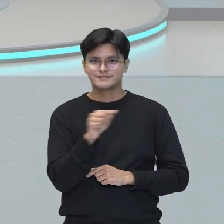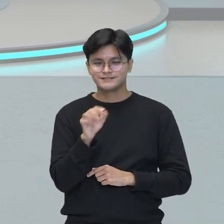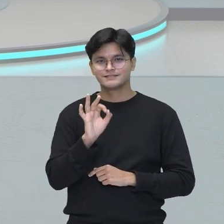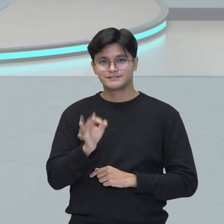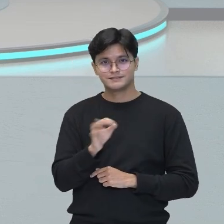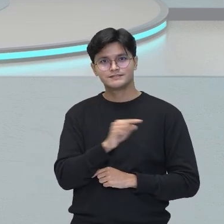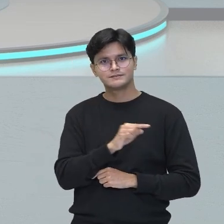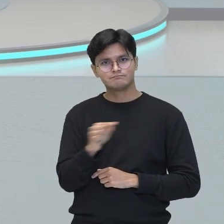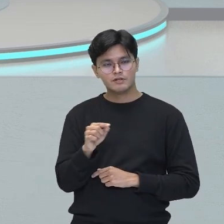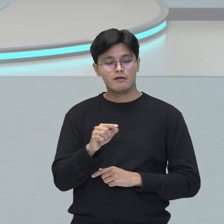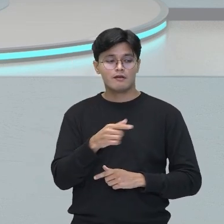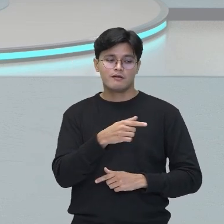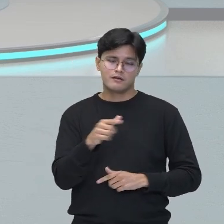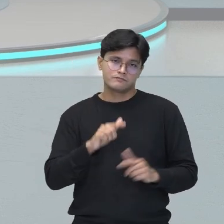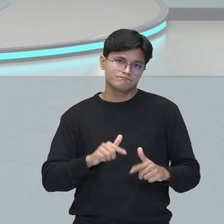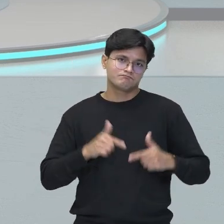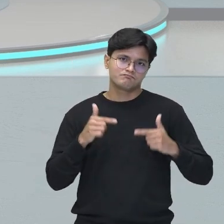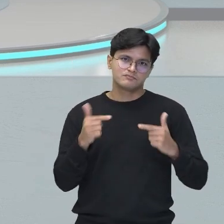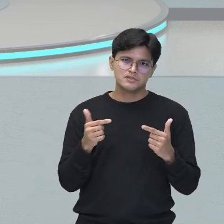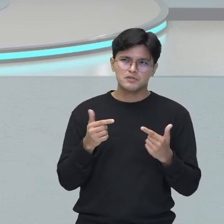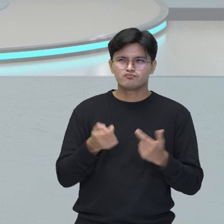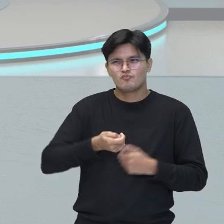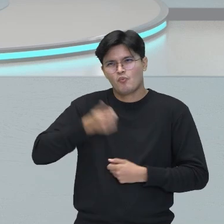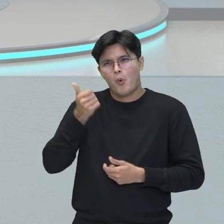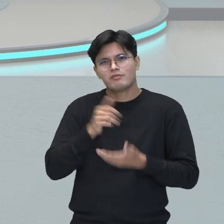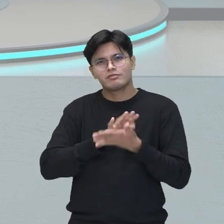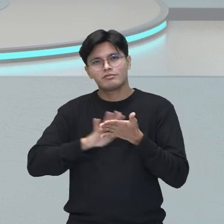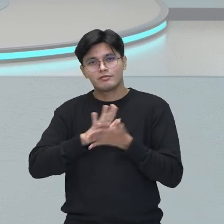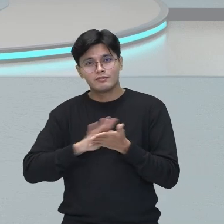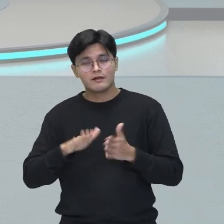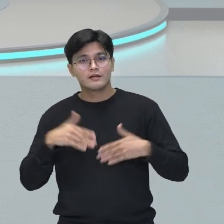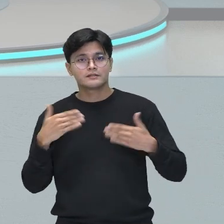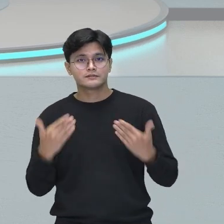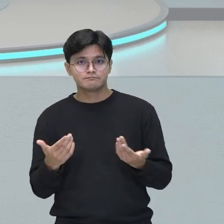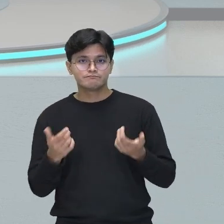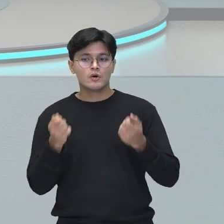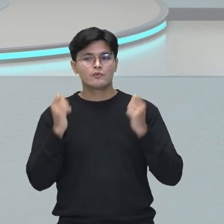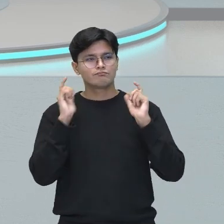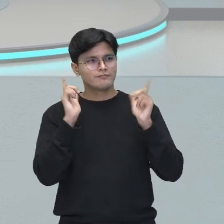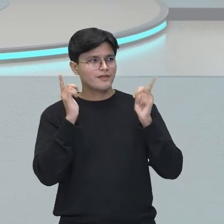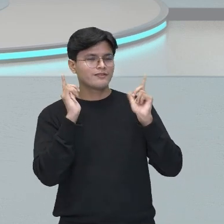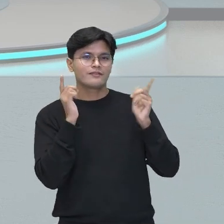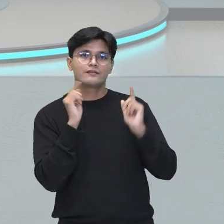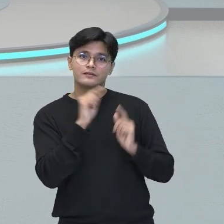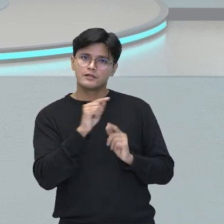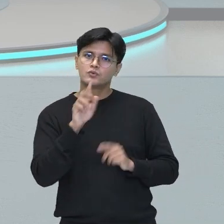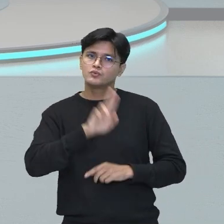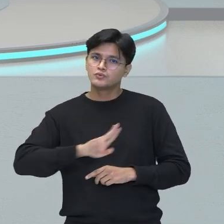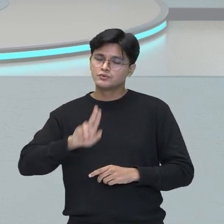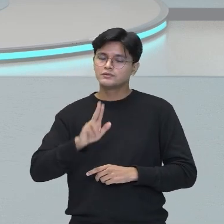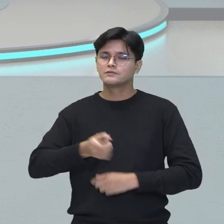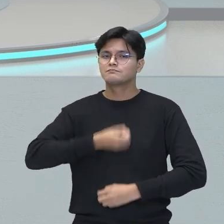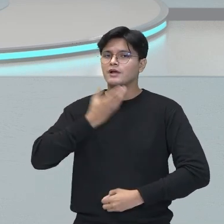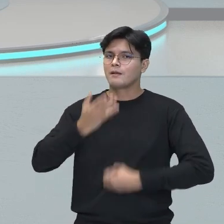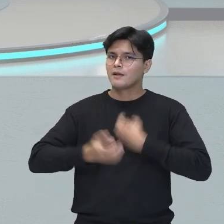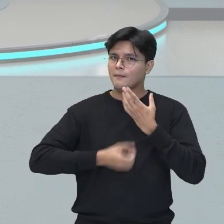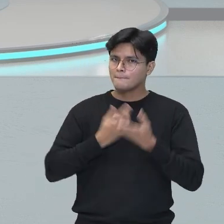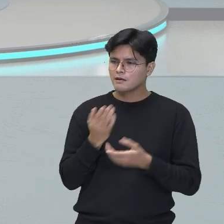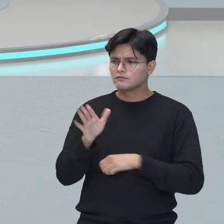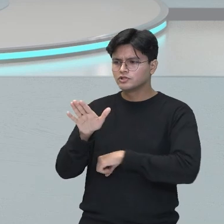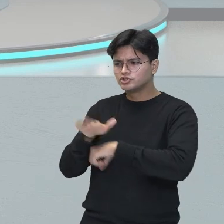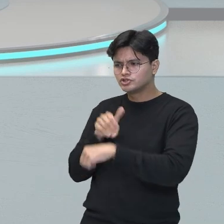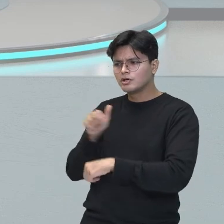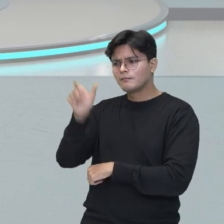o que fazer né quando se fala entretenimento né aí eles chamavam os